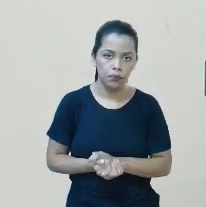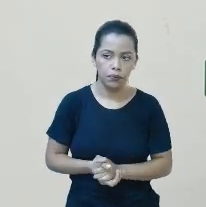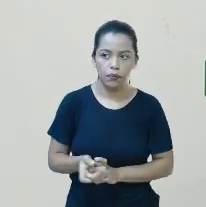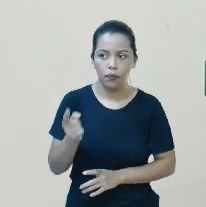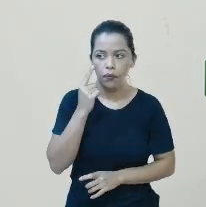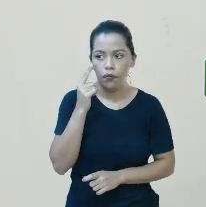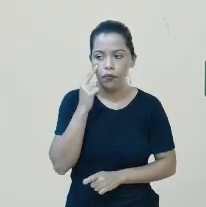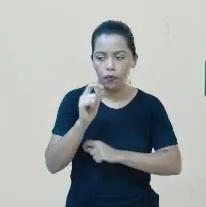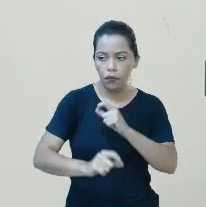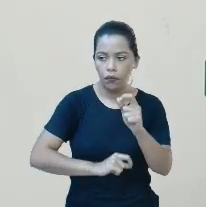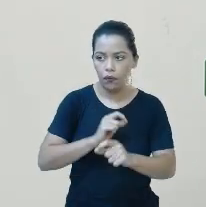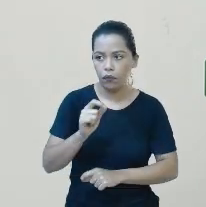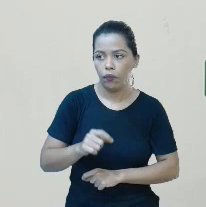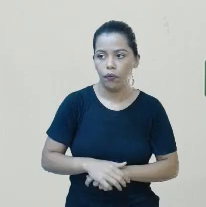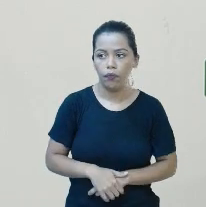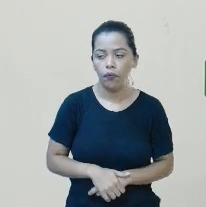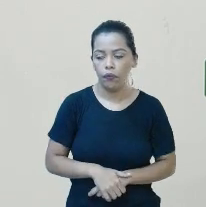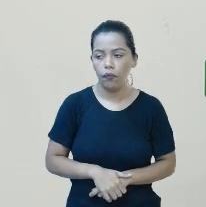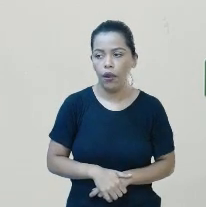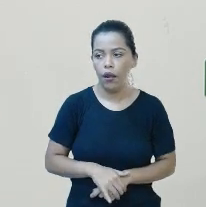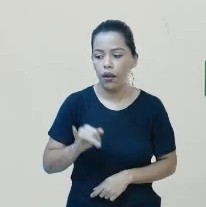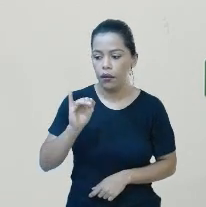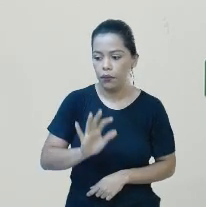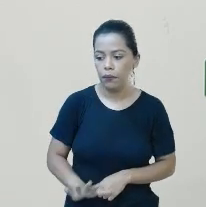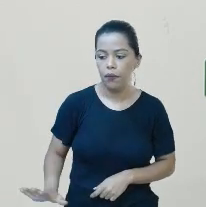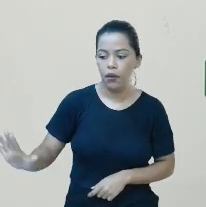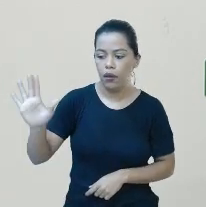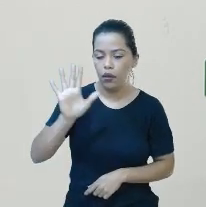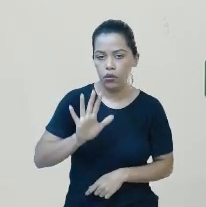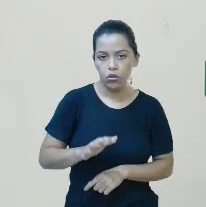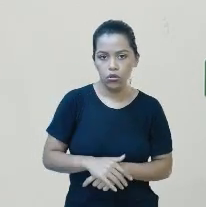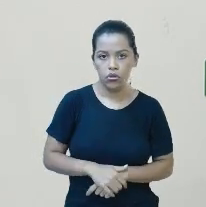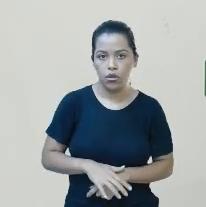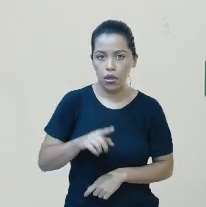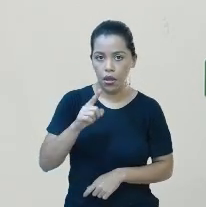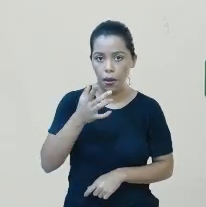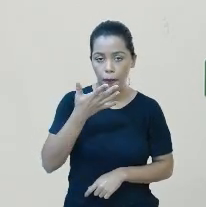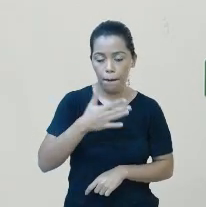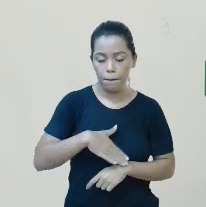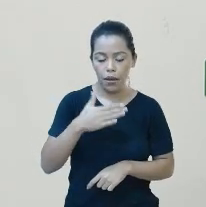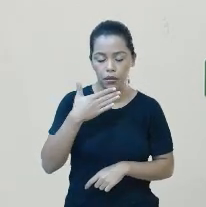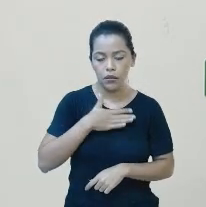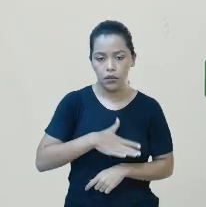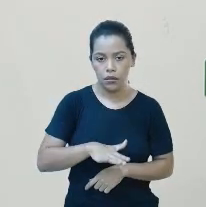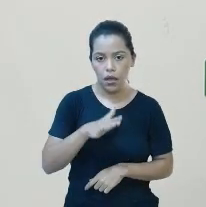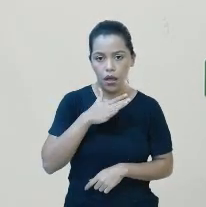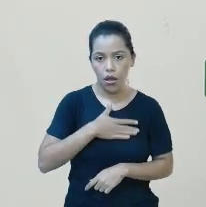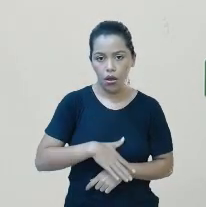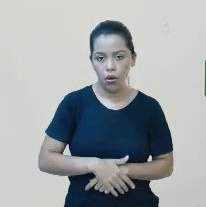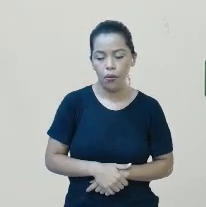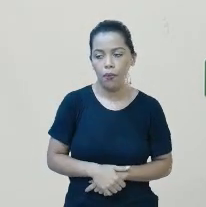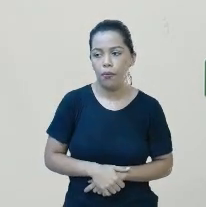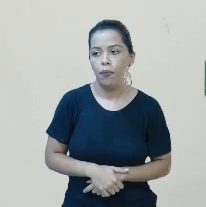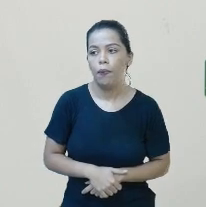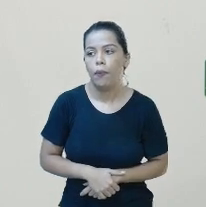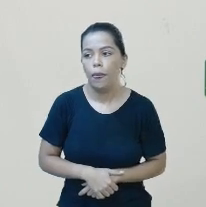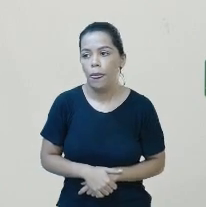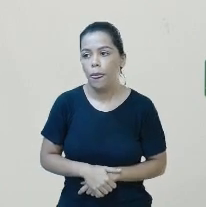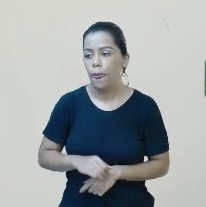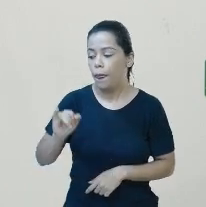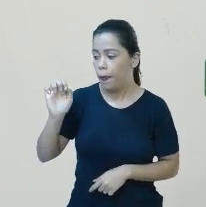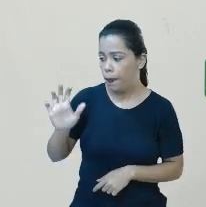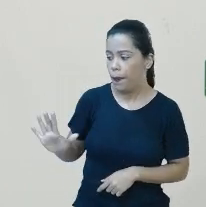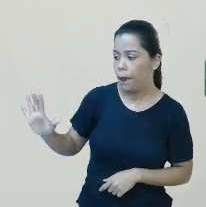vai ficar bem grandão aí na tela para você observar com mais calma. Esse mapa, ele foi feito em